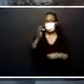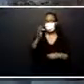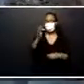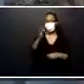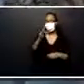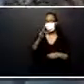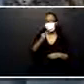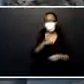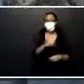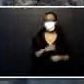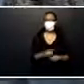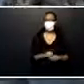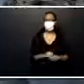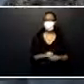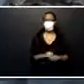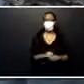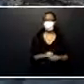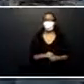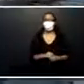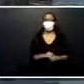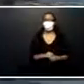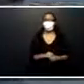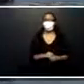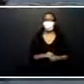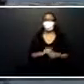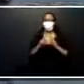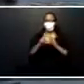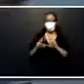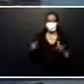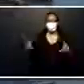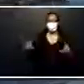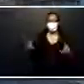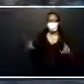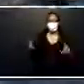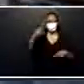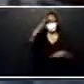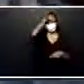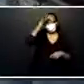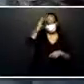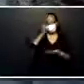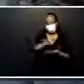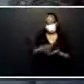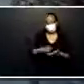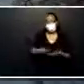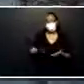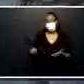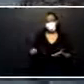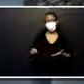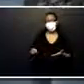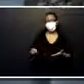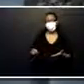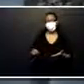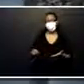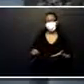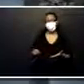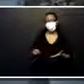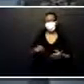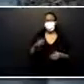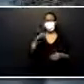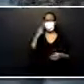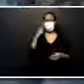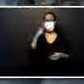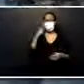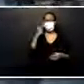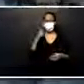gerações. Aqui, neste parágrafo, o autor, ele faz a citação da fala